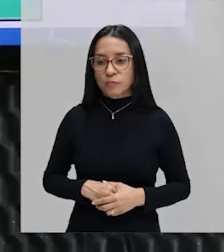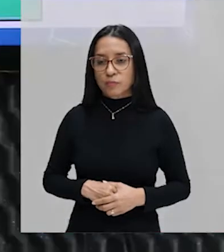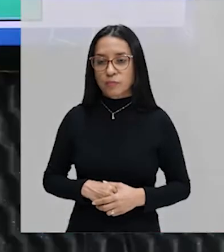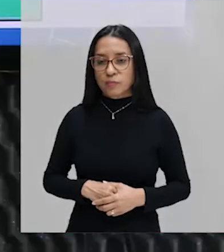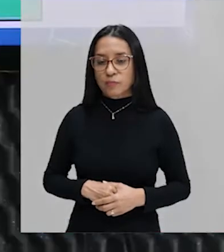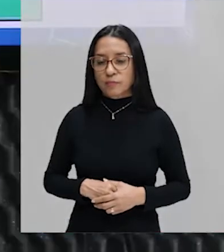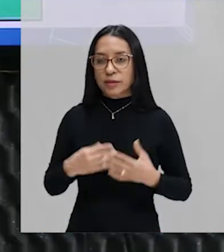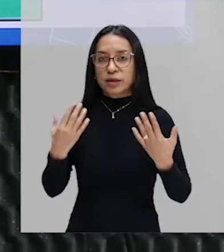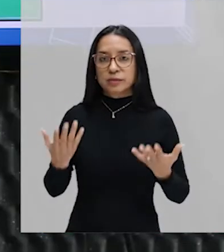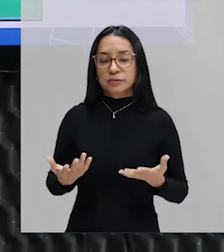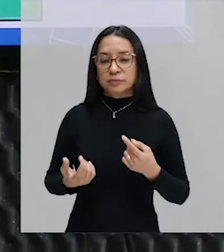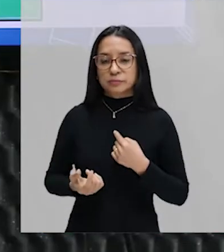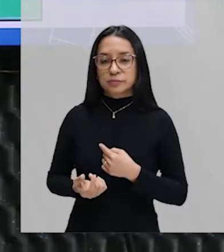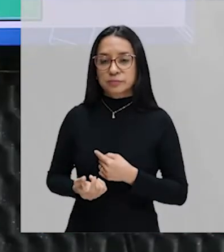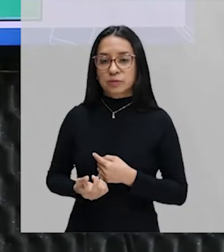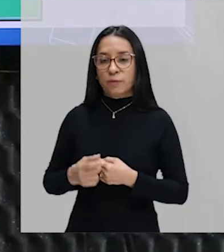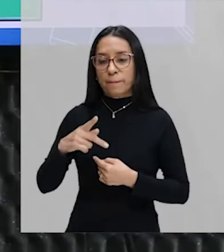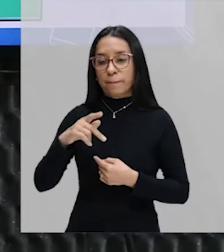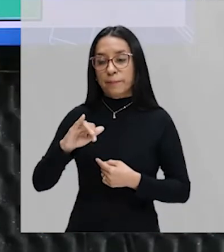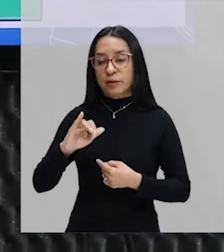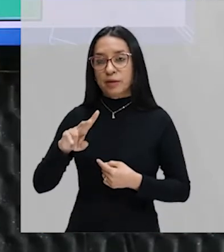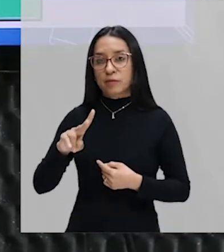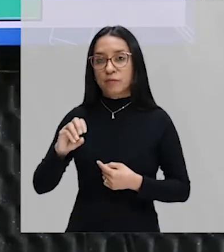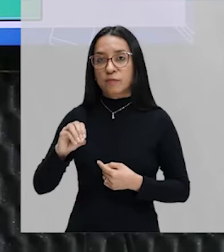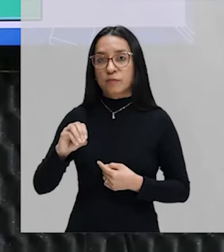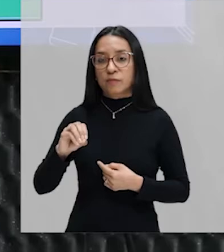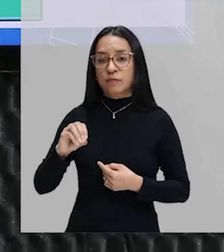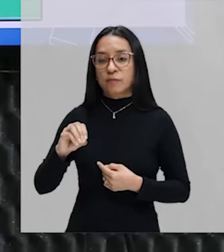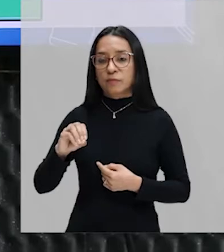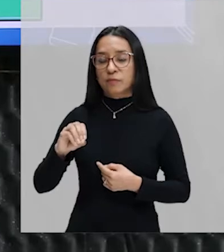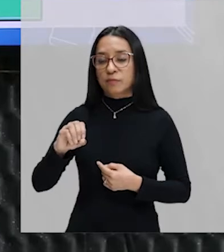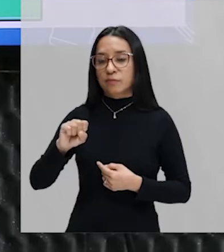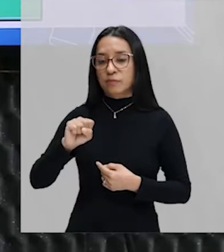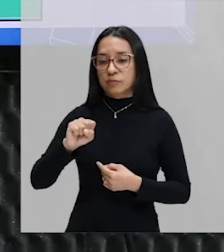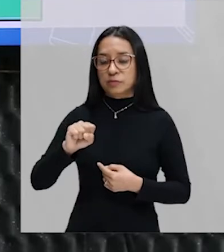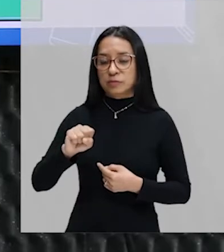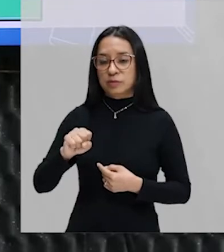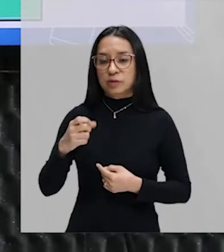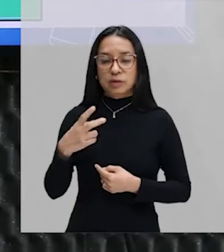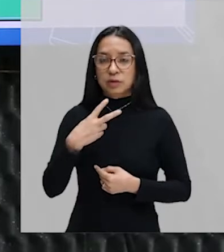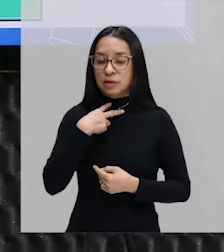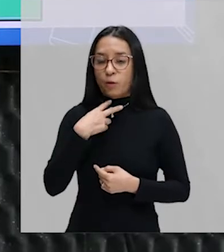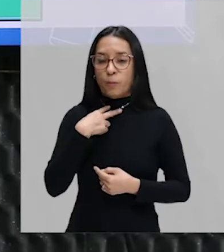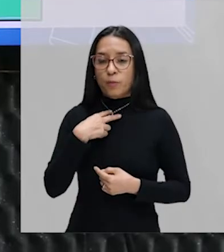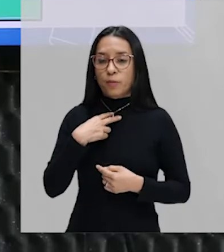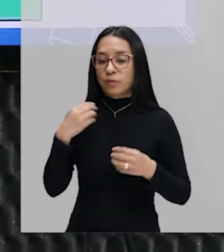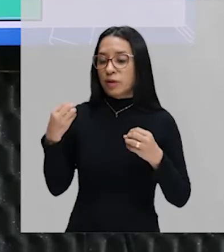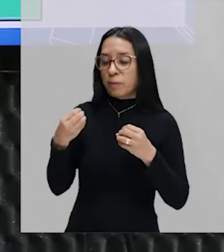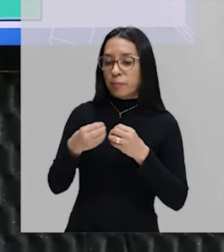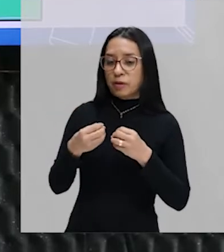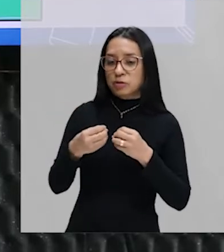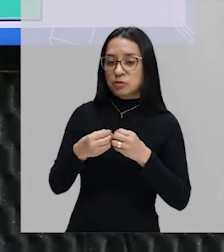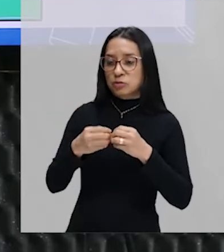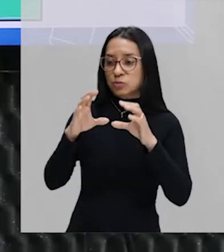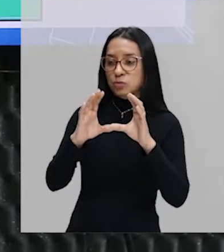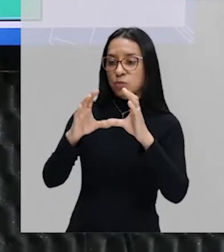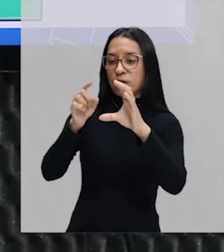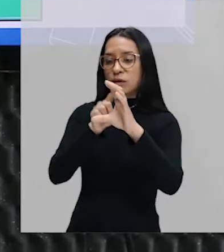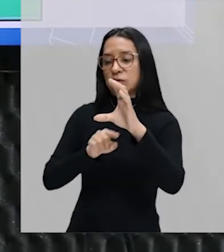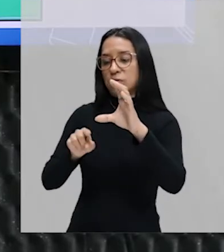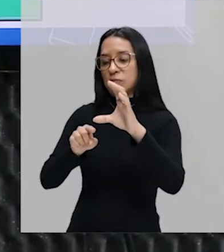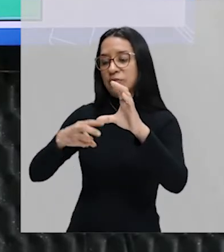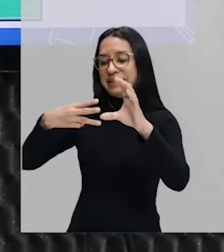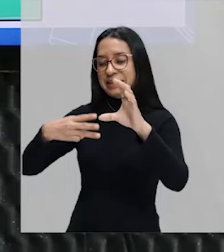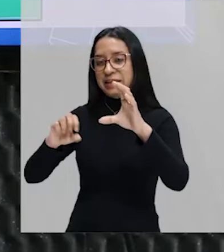ligado. Então, tá bem aqui, ó, os pivôs estão posicionados aqui. Eles não podem ficar próximo ao aro por mais de 3